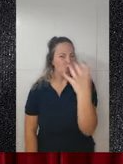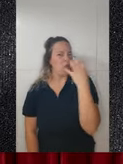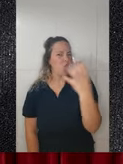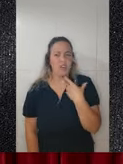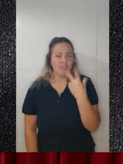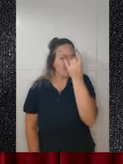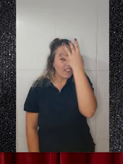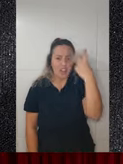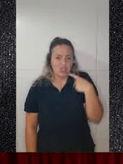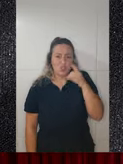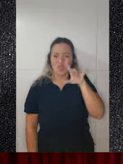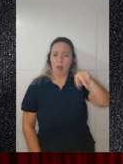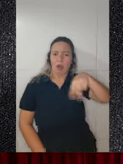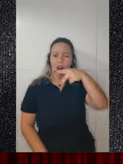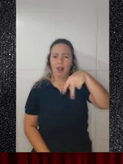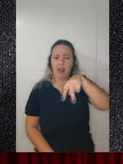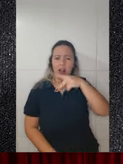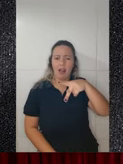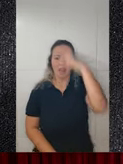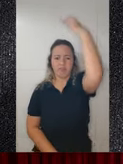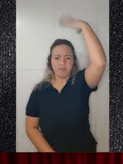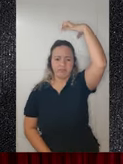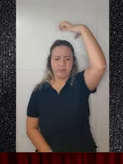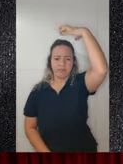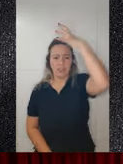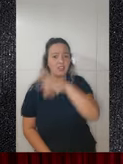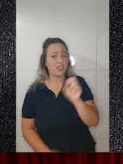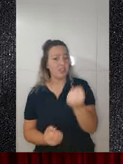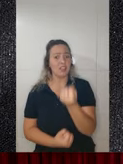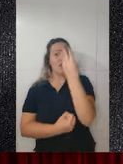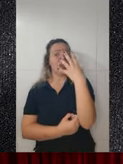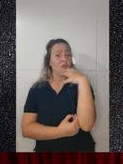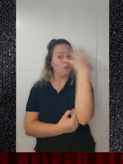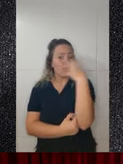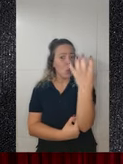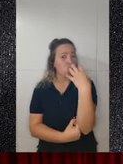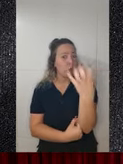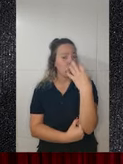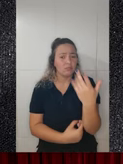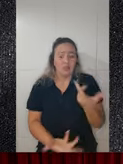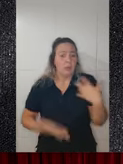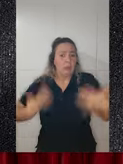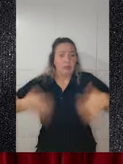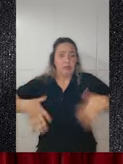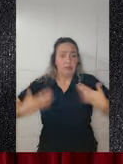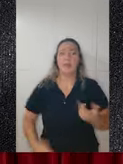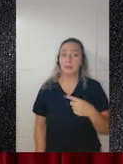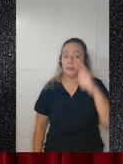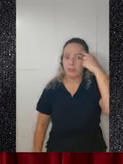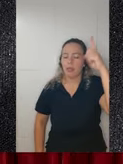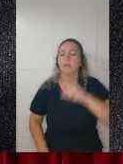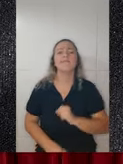sabe? Pô, era só regular o chuveiro e ligar o ventilador, dava igual, sabe? Caraca, eu fiquei desesperado, cara. Pra vocês terem